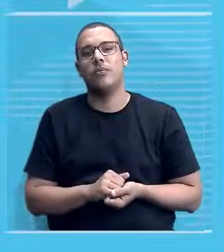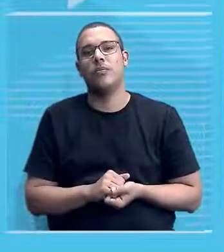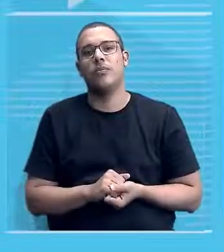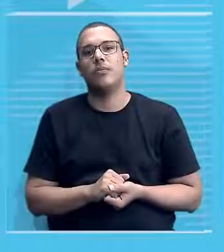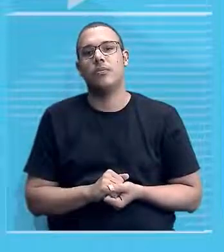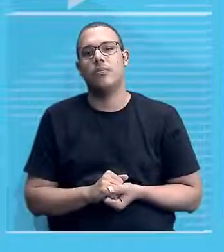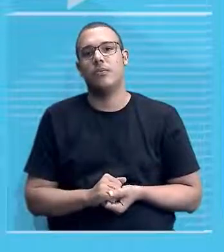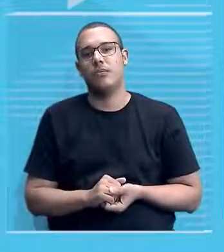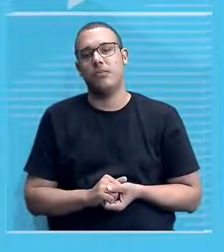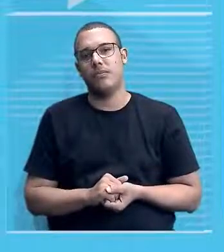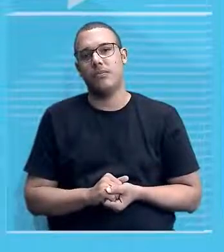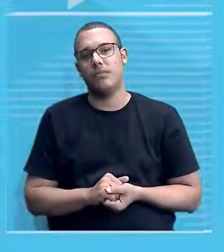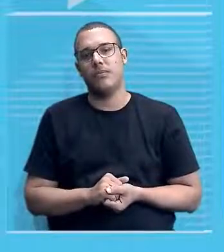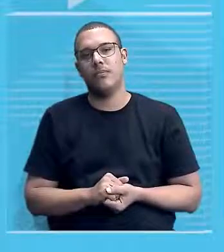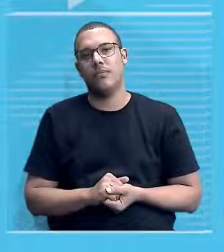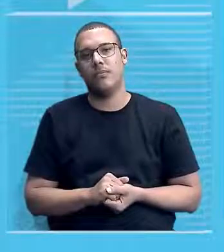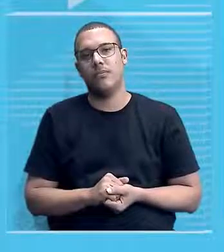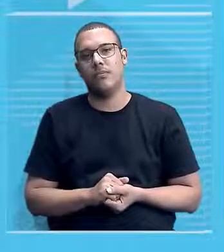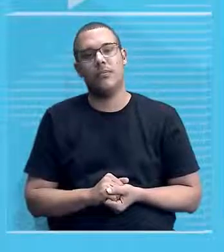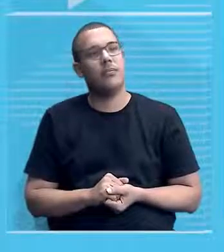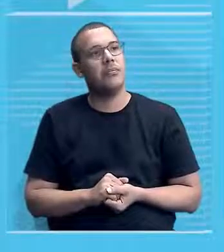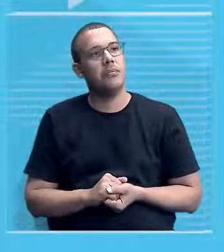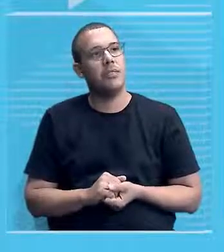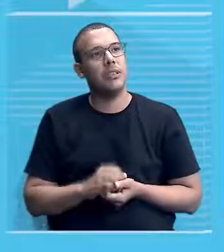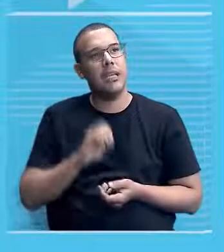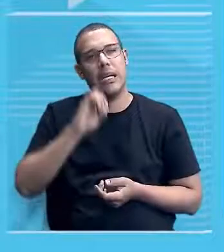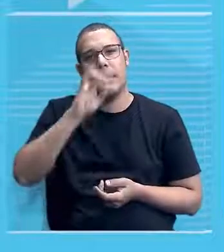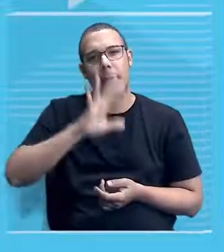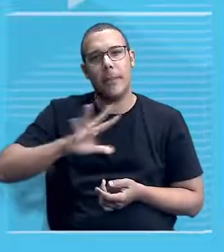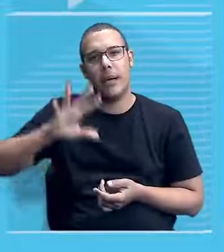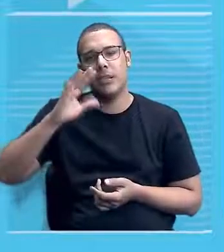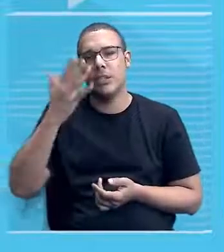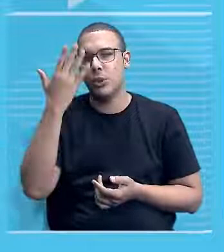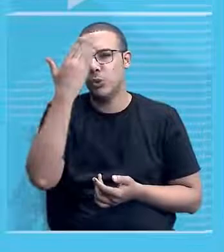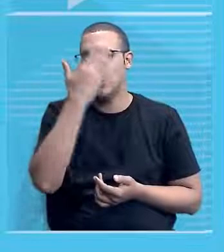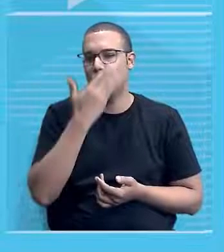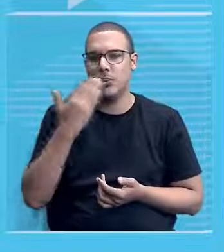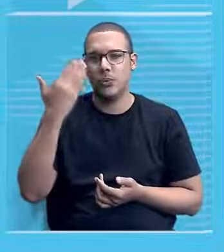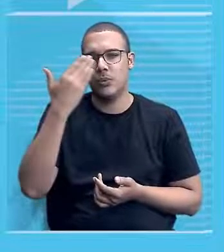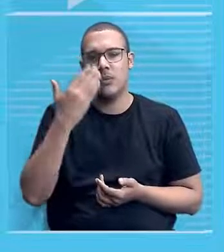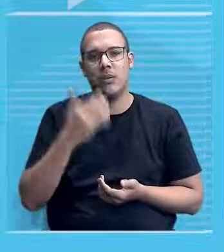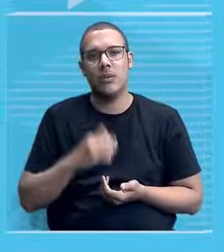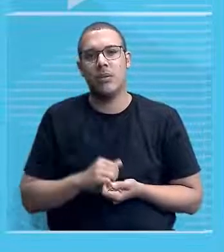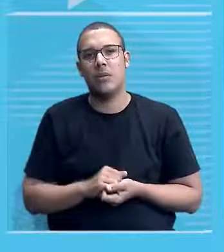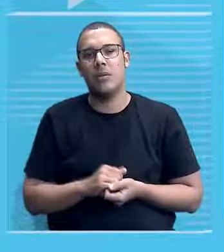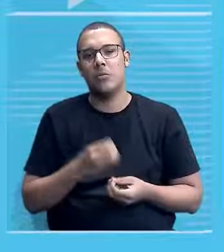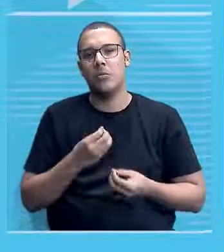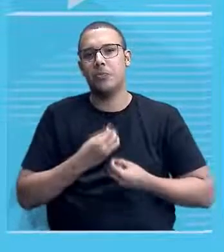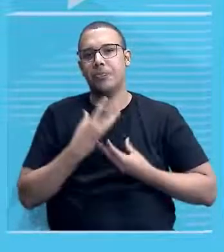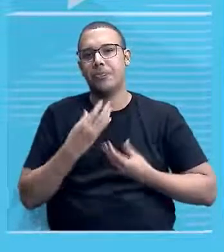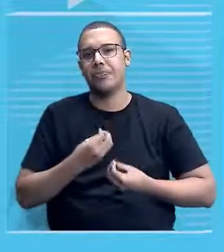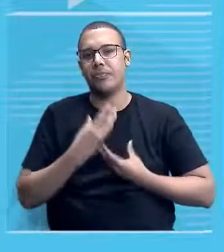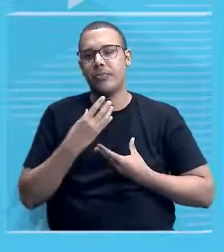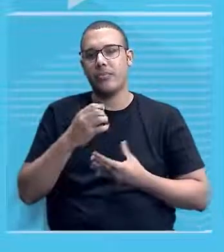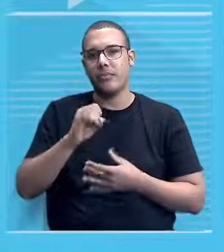em xilogravura que seria o rosto dele né ele é um poeta Inconfidentes